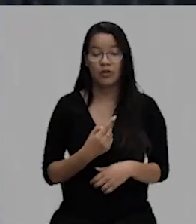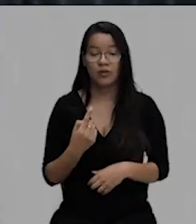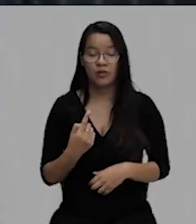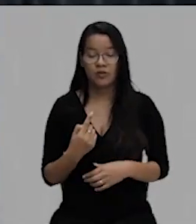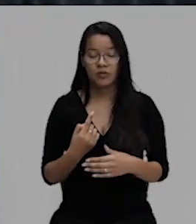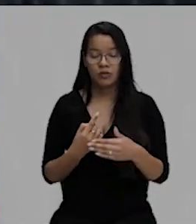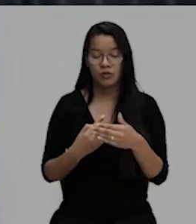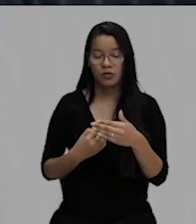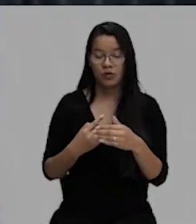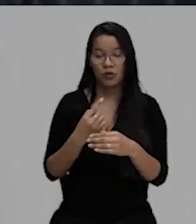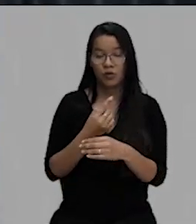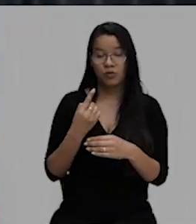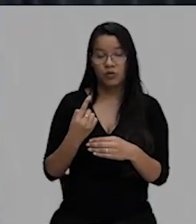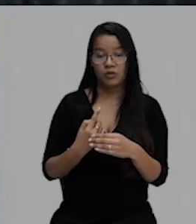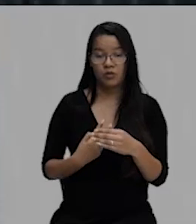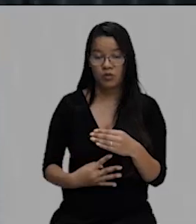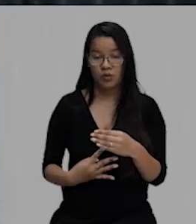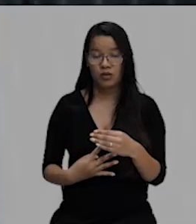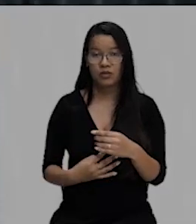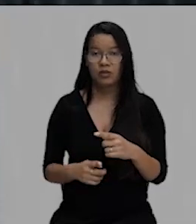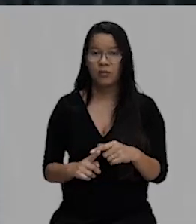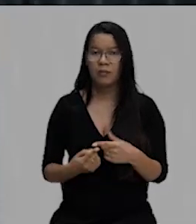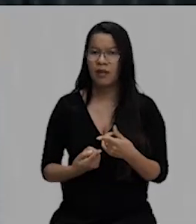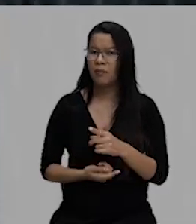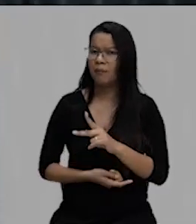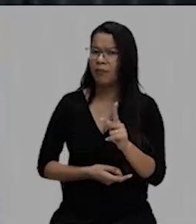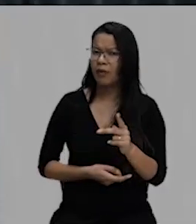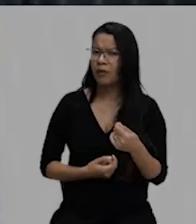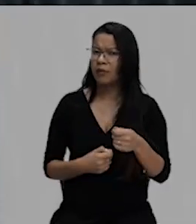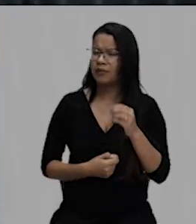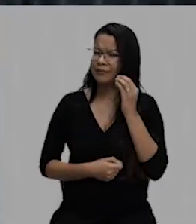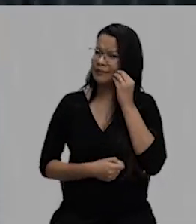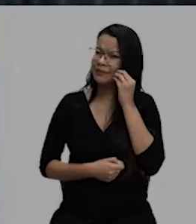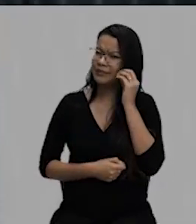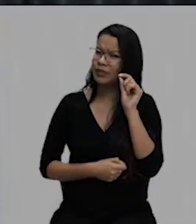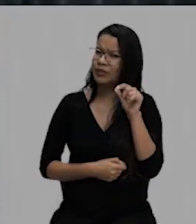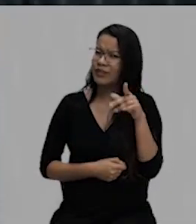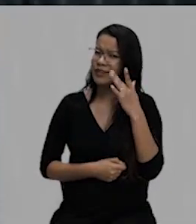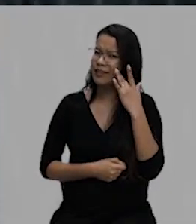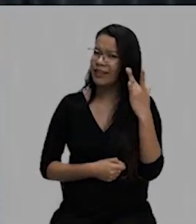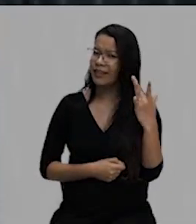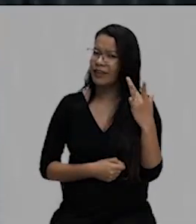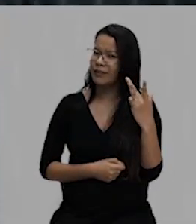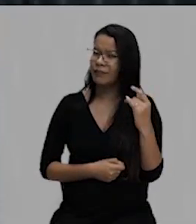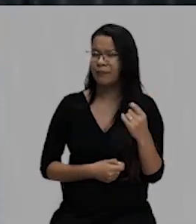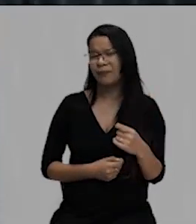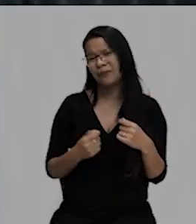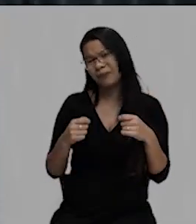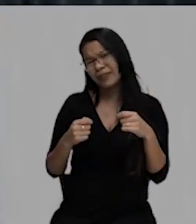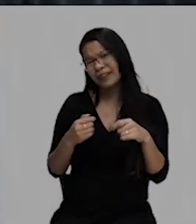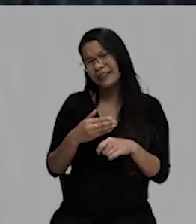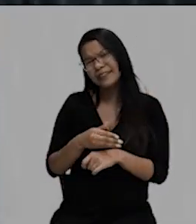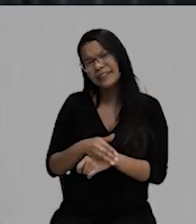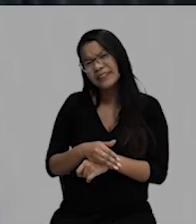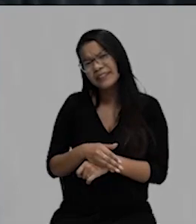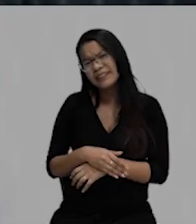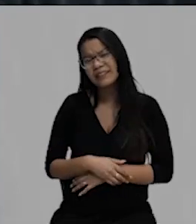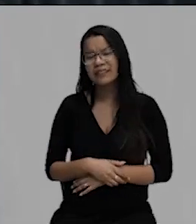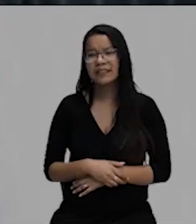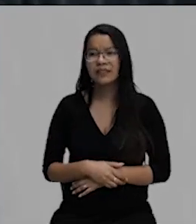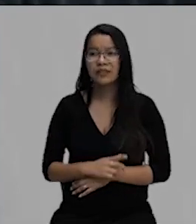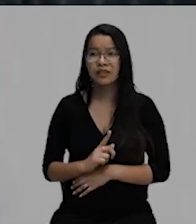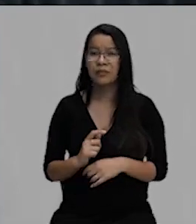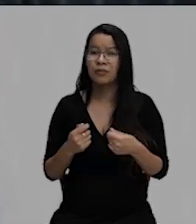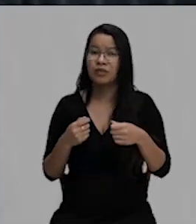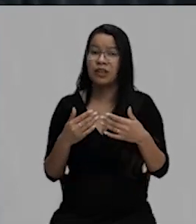quartos. Renata, aqui eu vou ter que testar. O que você acha? Será que precisa testar? Você pode até